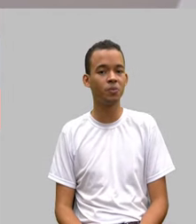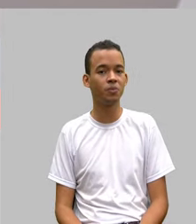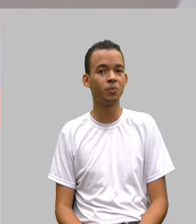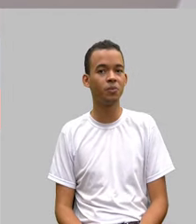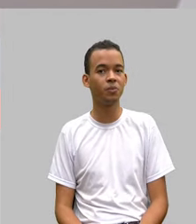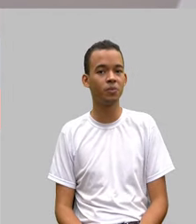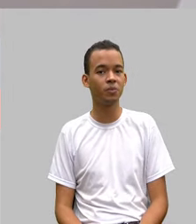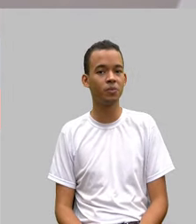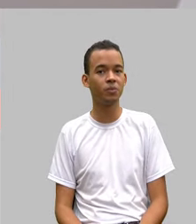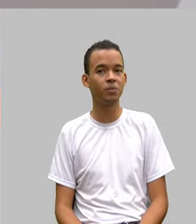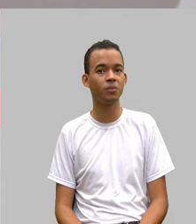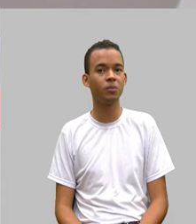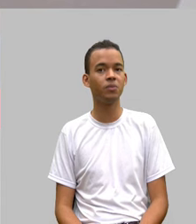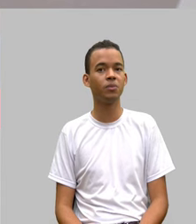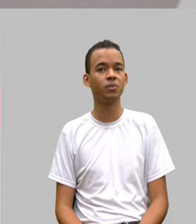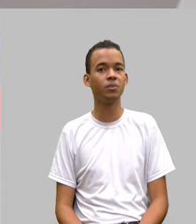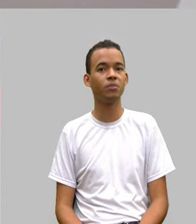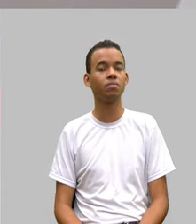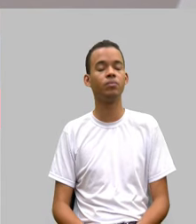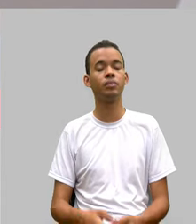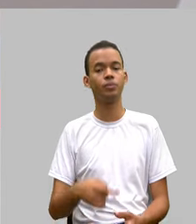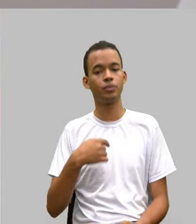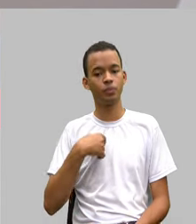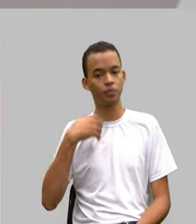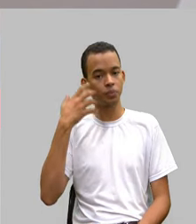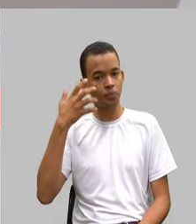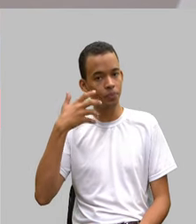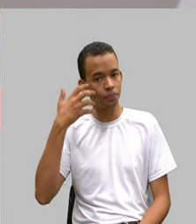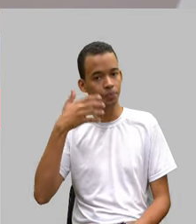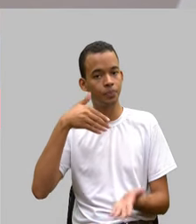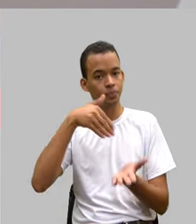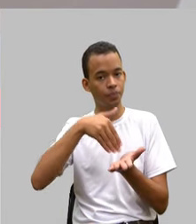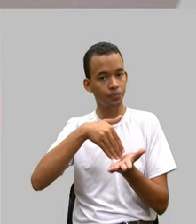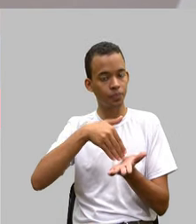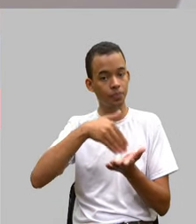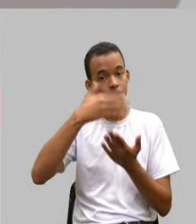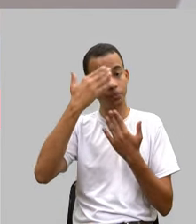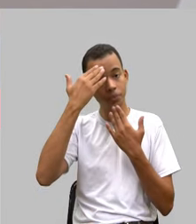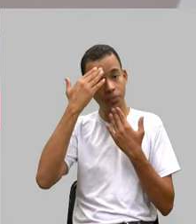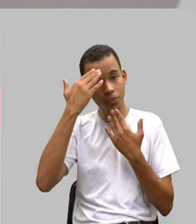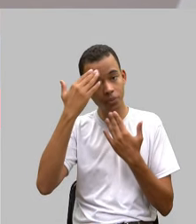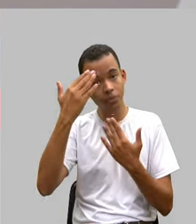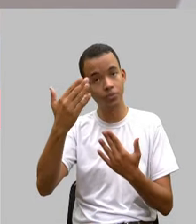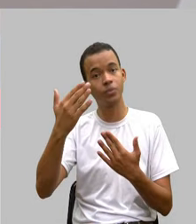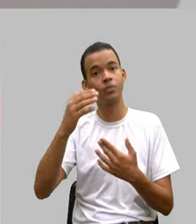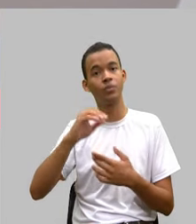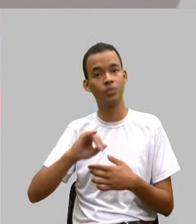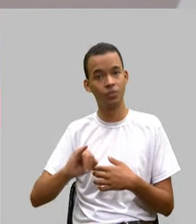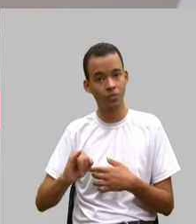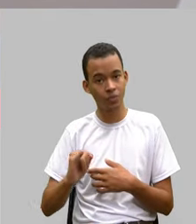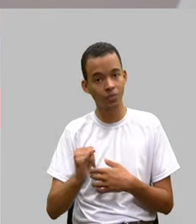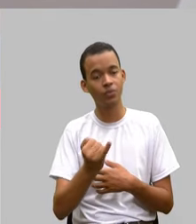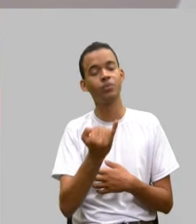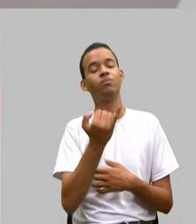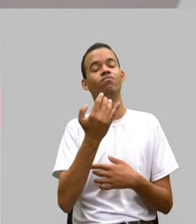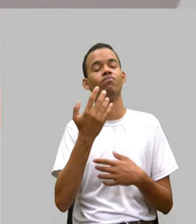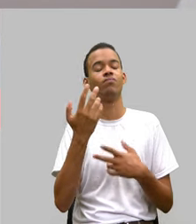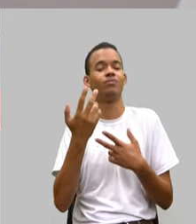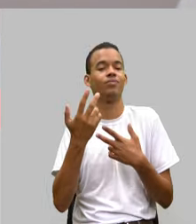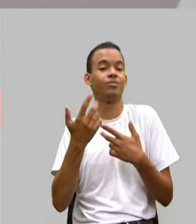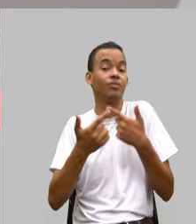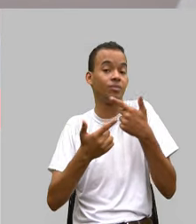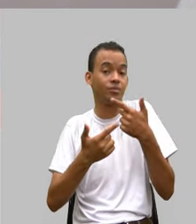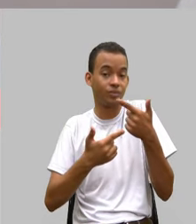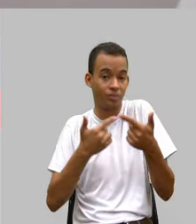de encerrar a minha fala eh agradecendo a oportunidade de participar dessa mesa de abertura com os